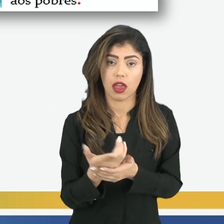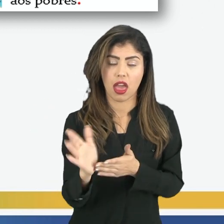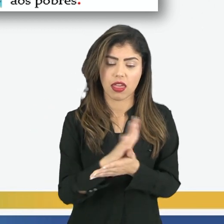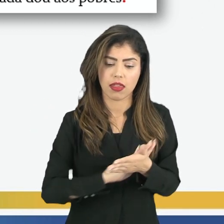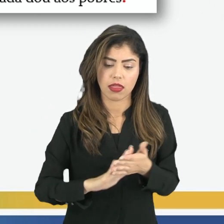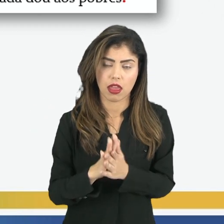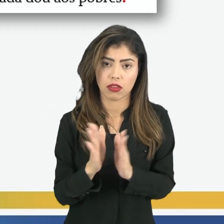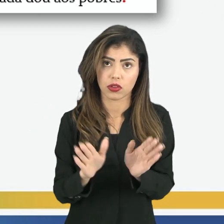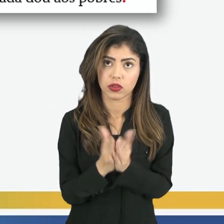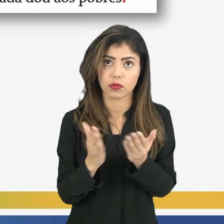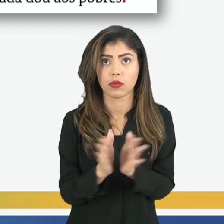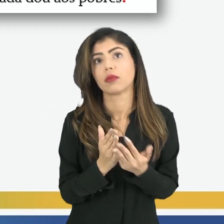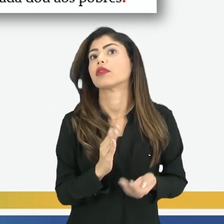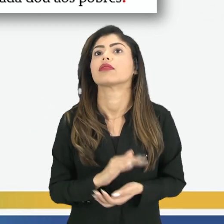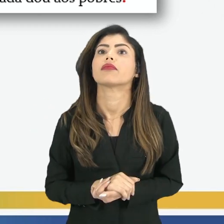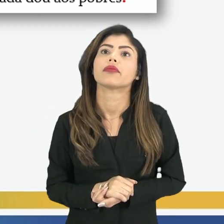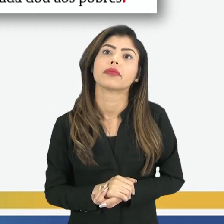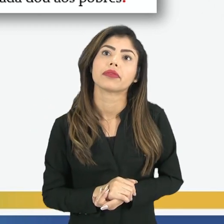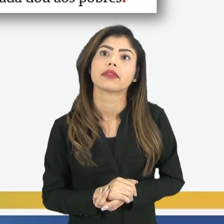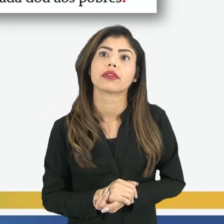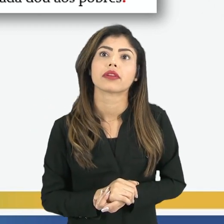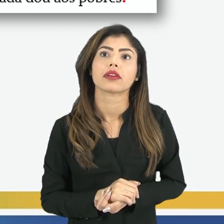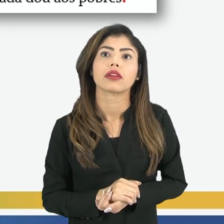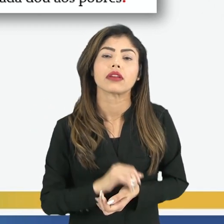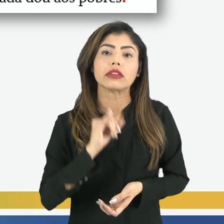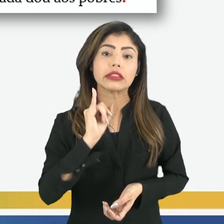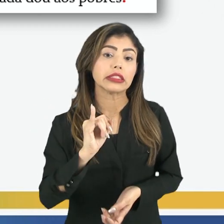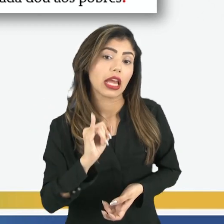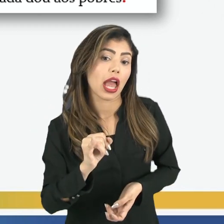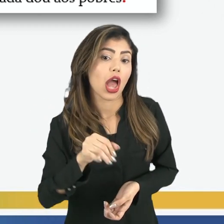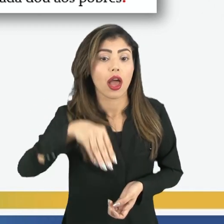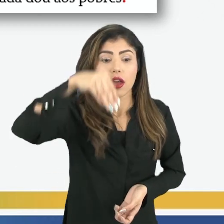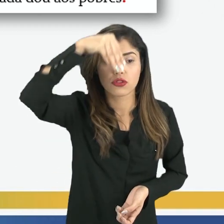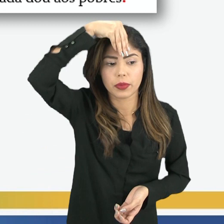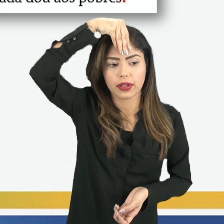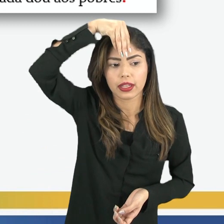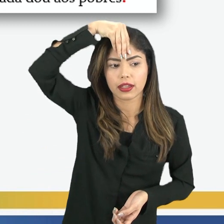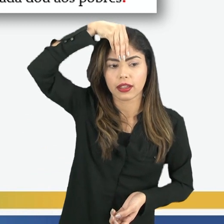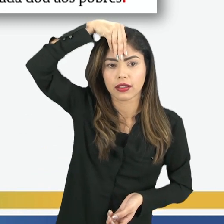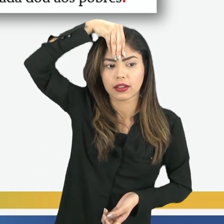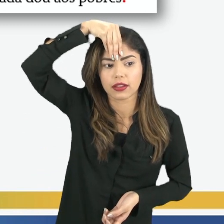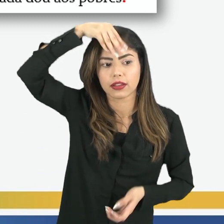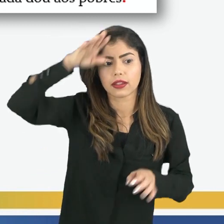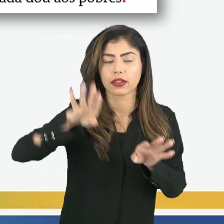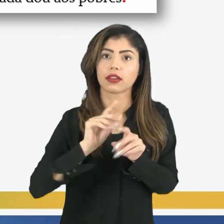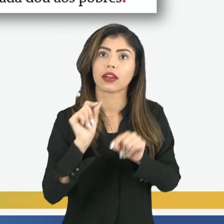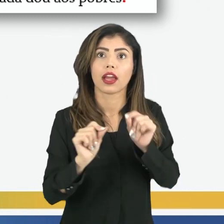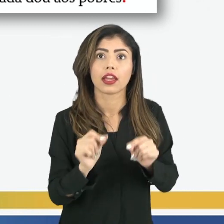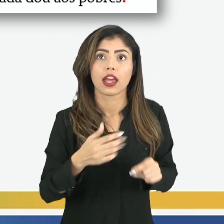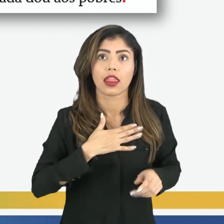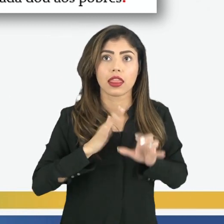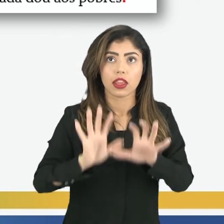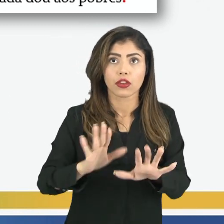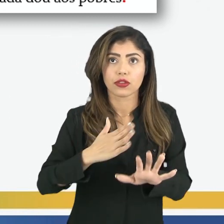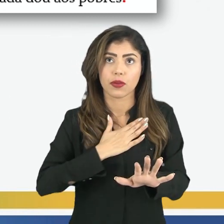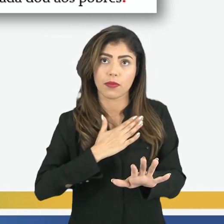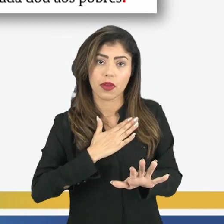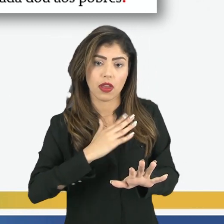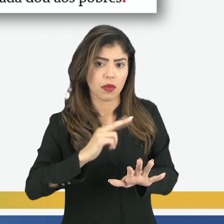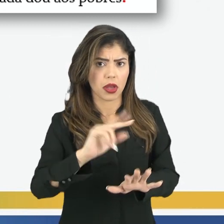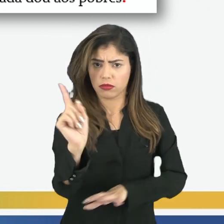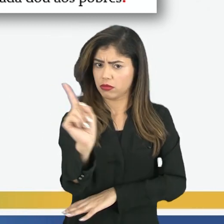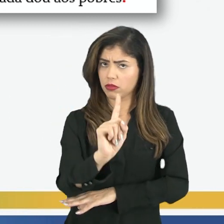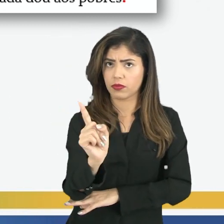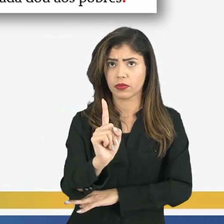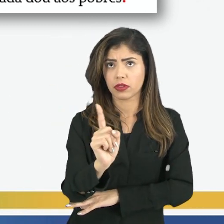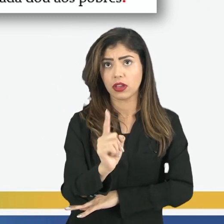pobres. Agora, vamos ver se a herança ficasse para o sobrinho, bem pontuado. Deixo os meus bens à minha irmã?